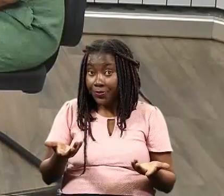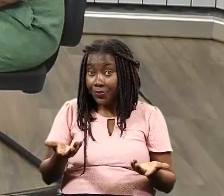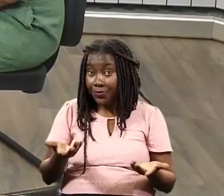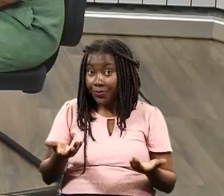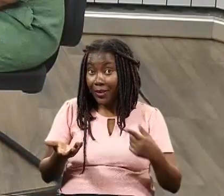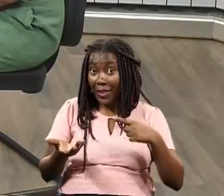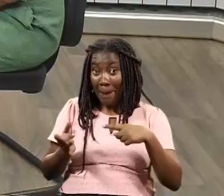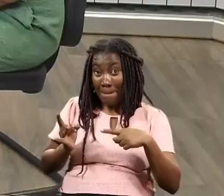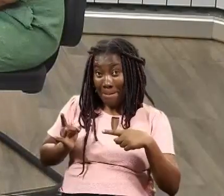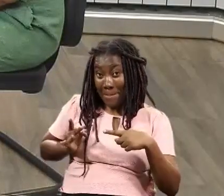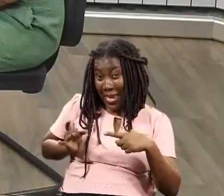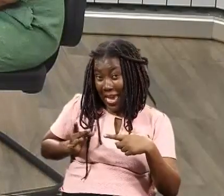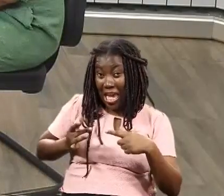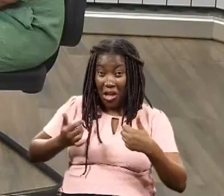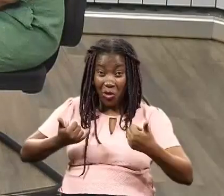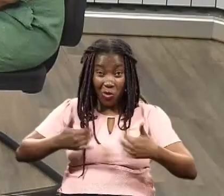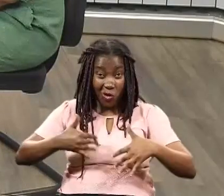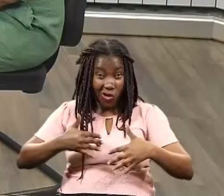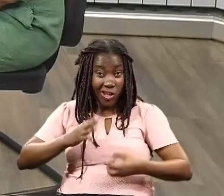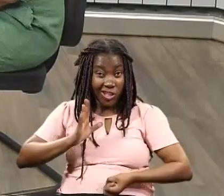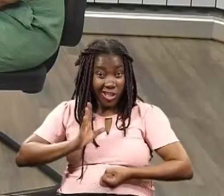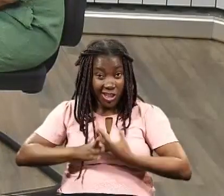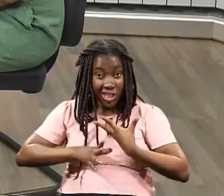esse medo ou pânico que gera